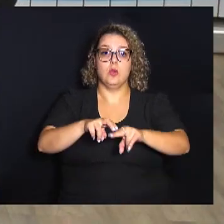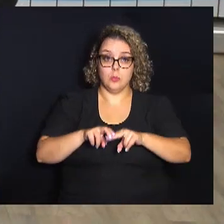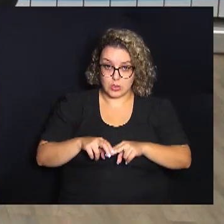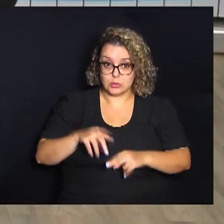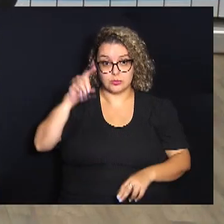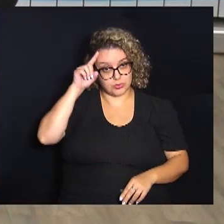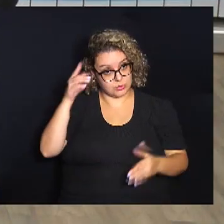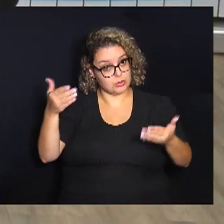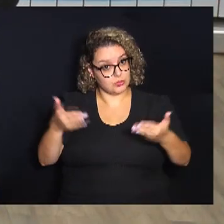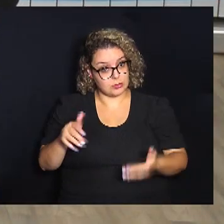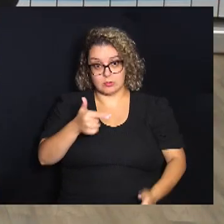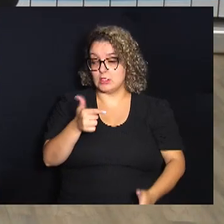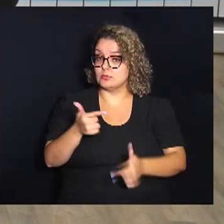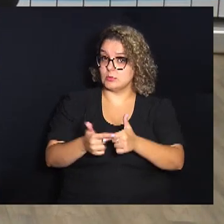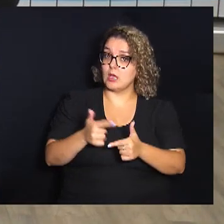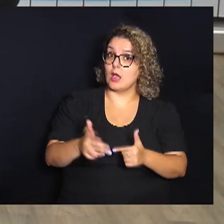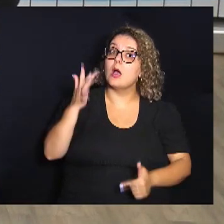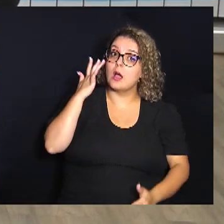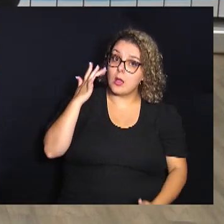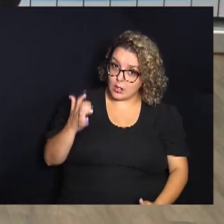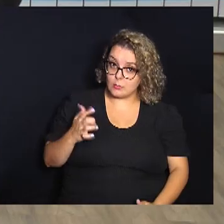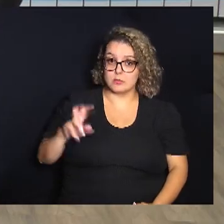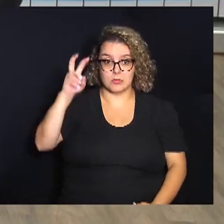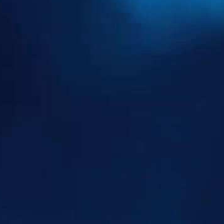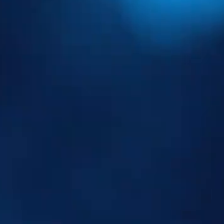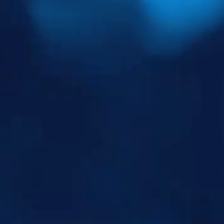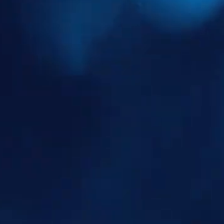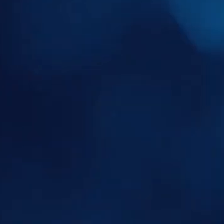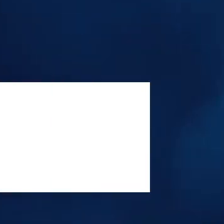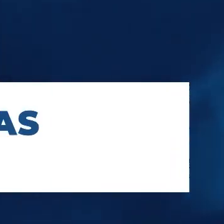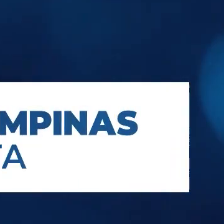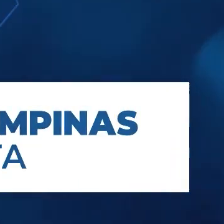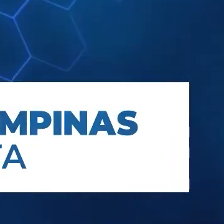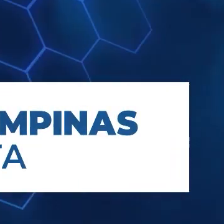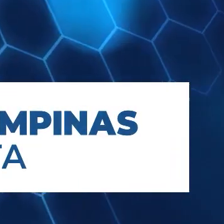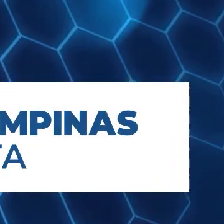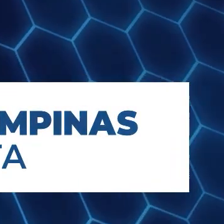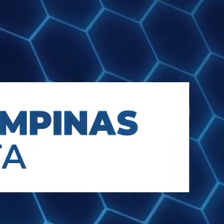hoje, para você não ter problema amanhã, na quinta-feira.